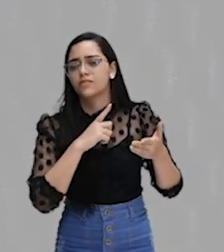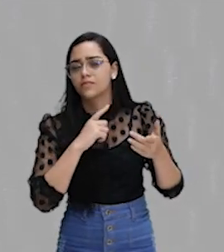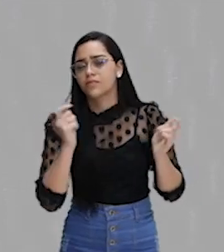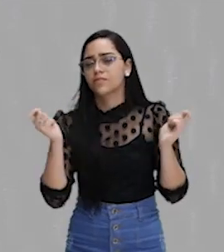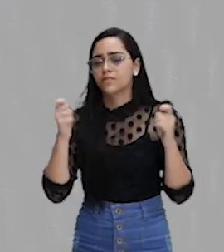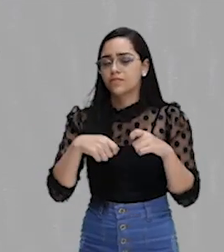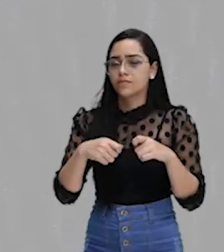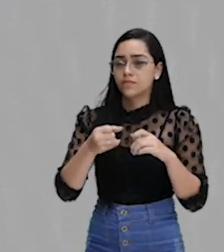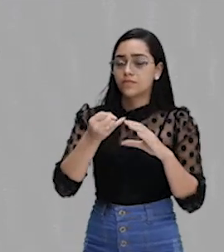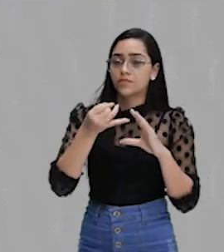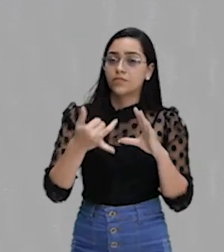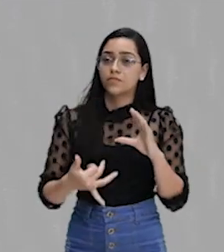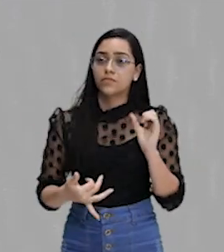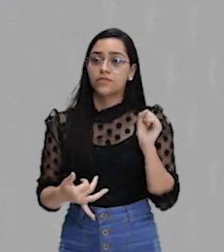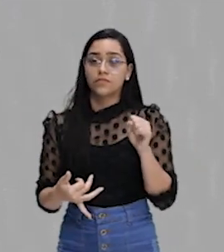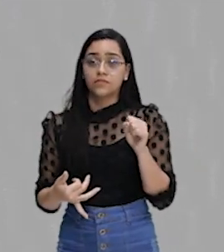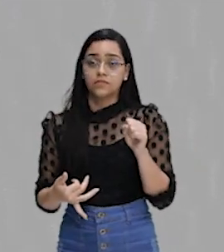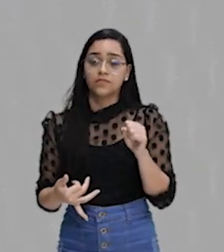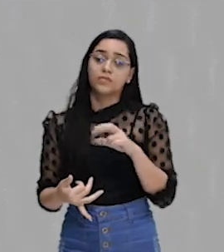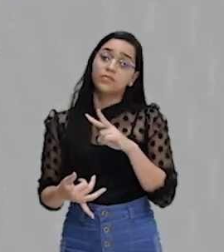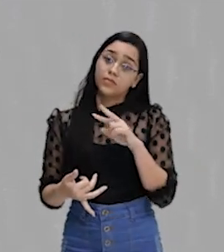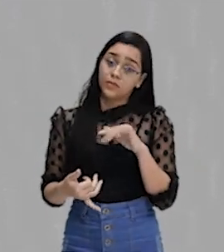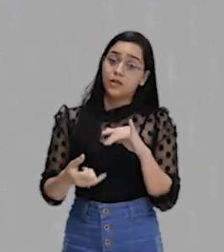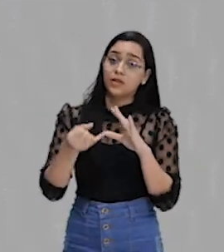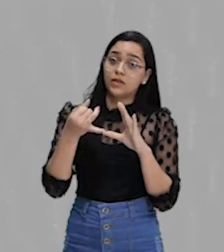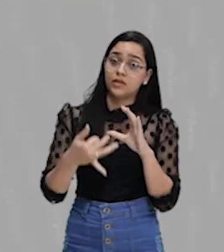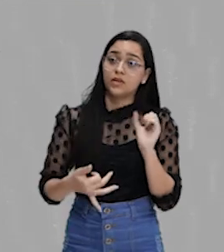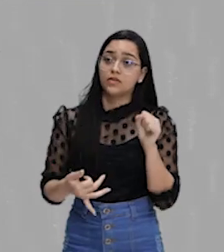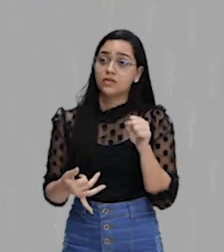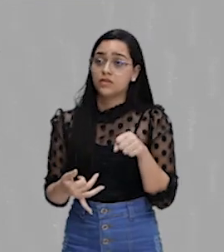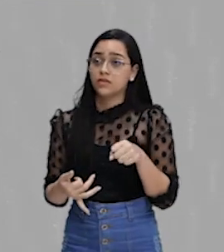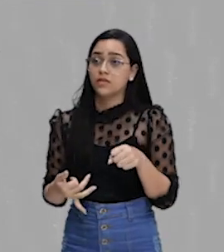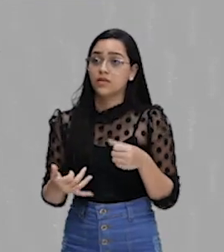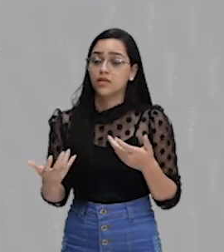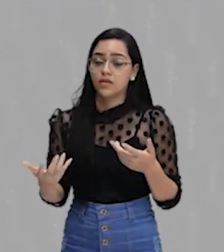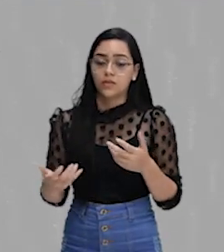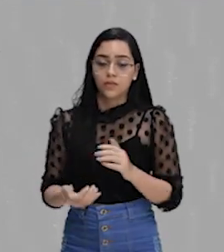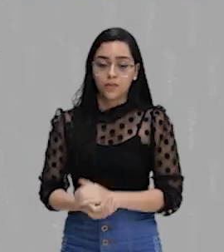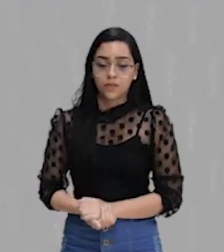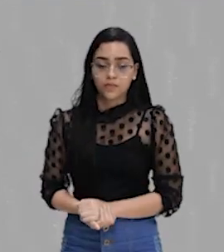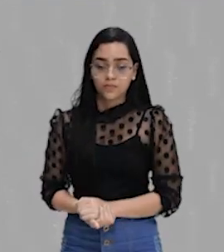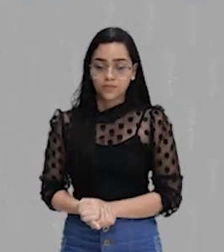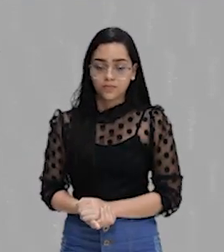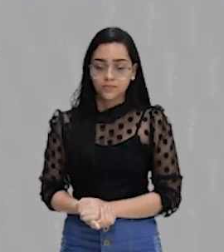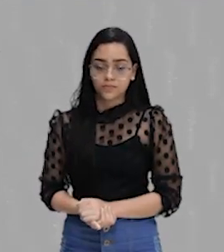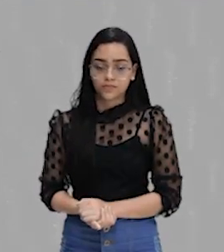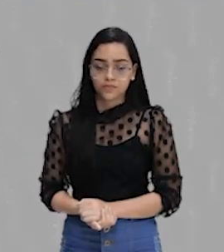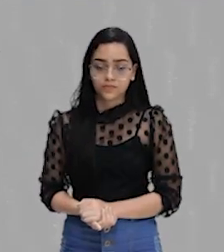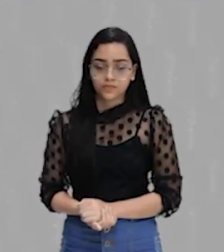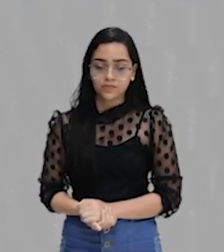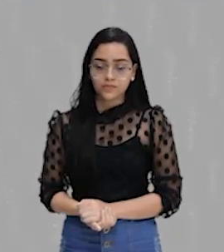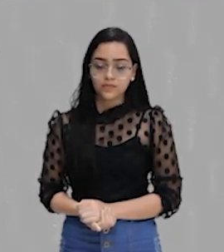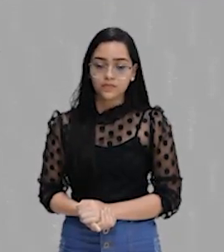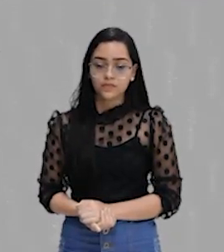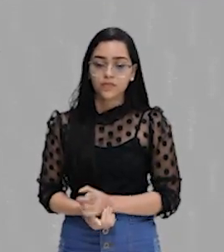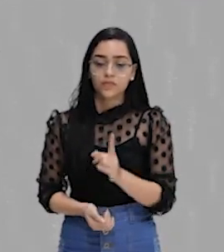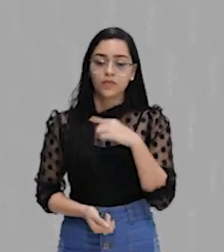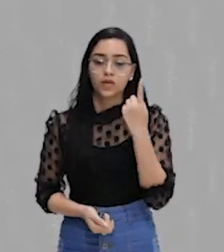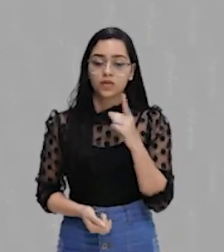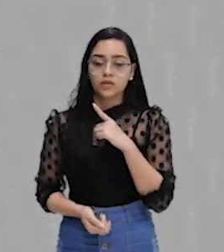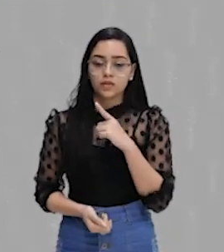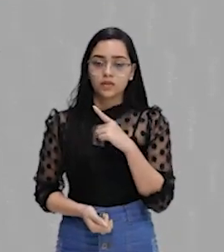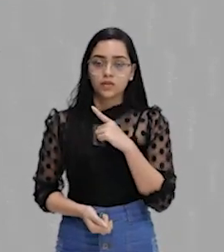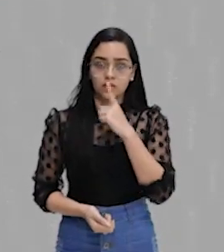podem caracterizar, que vão caracterizar, na verdade, o renascimento cultural. E aqui nós temos a